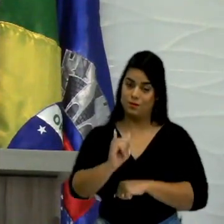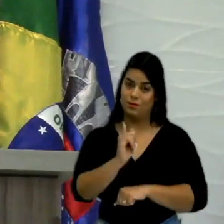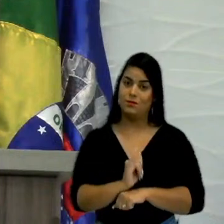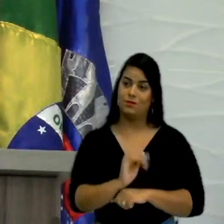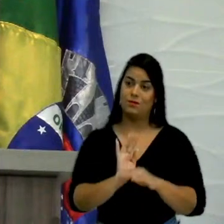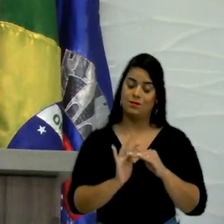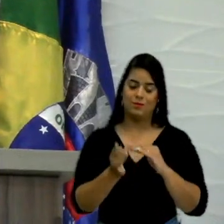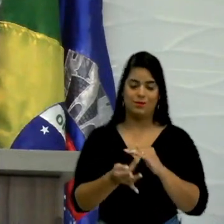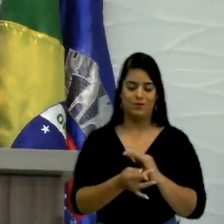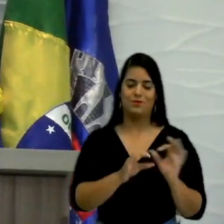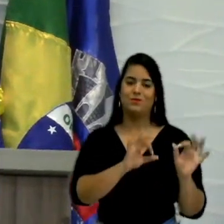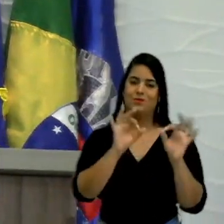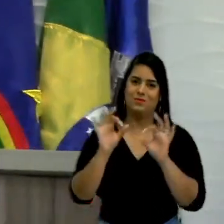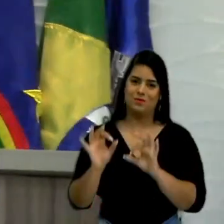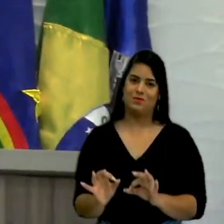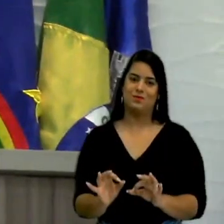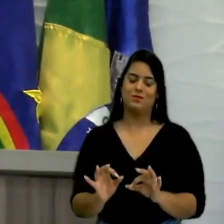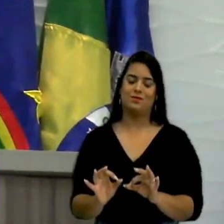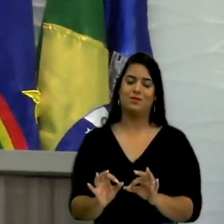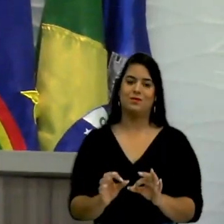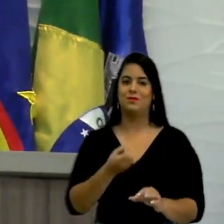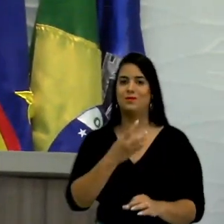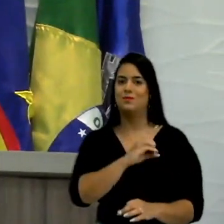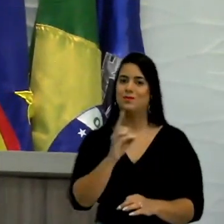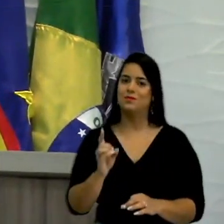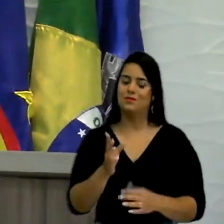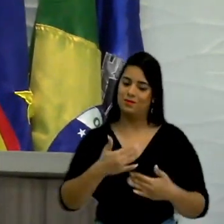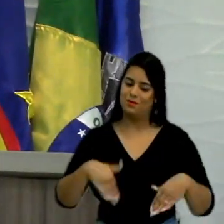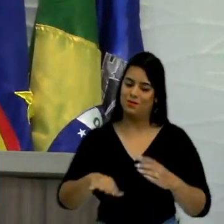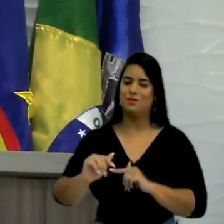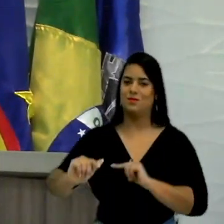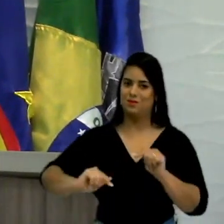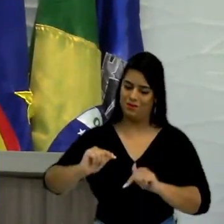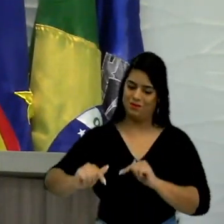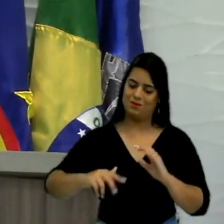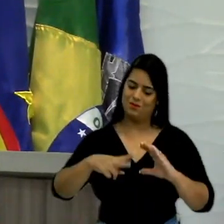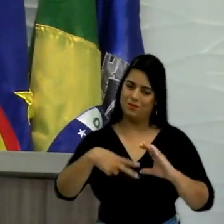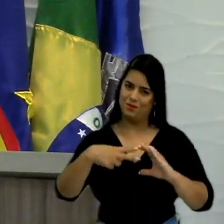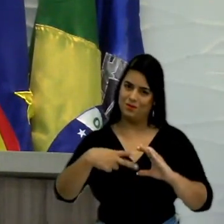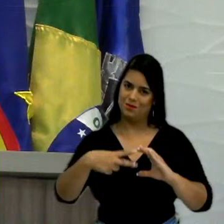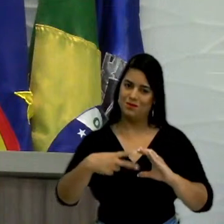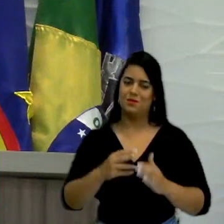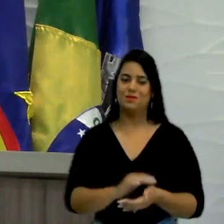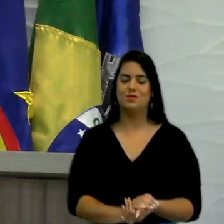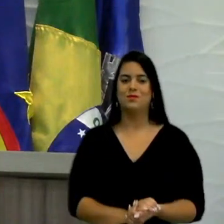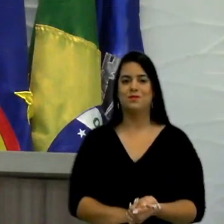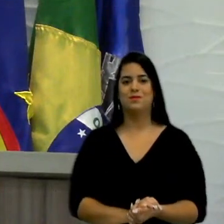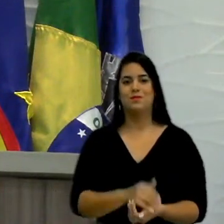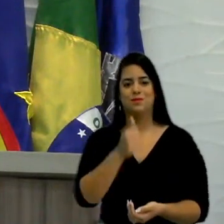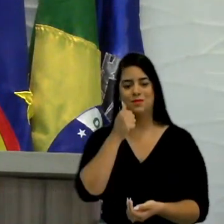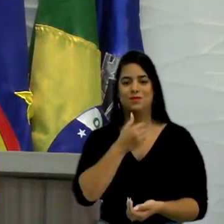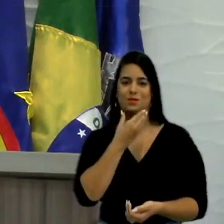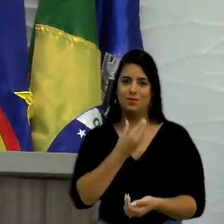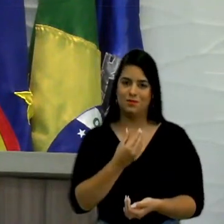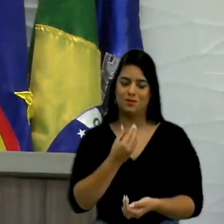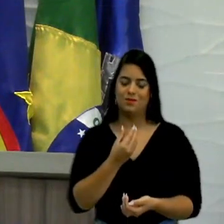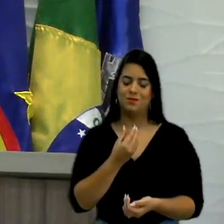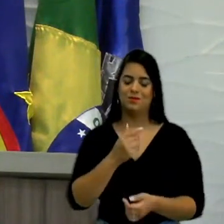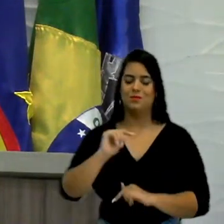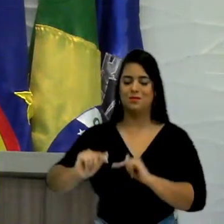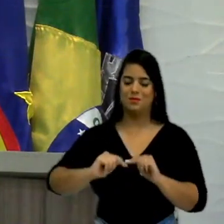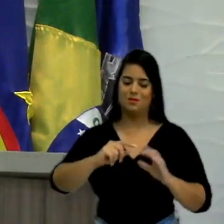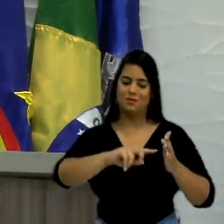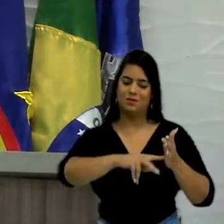sociais. Bom dia a todos os funcionários e funcionárias dessa casa, funcionários e funcionárias do nosso sindicato,